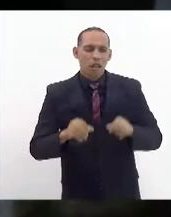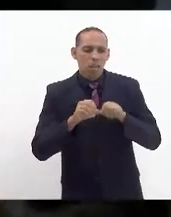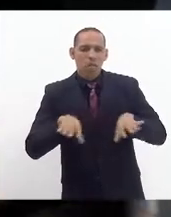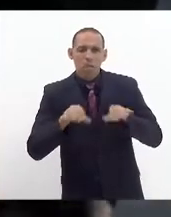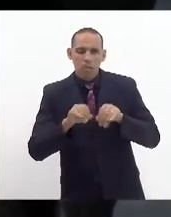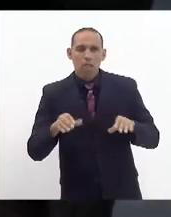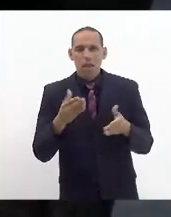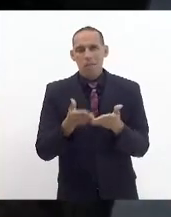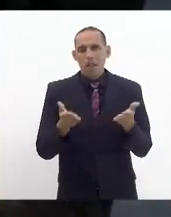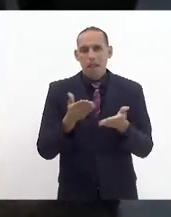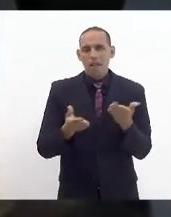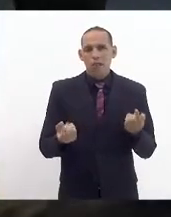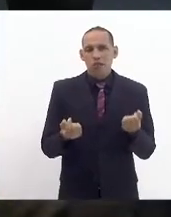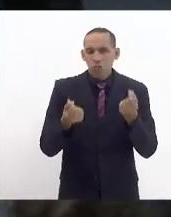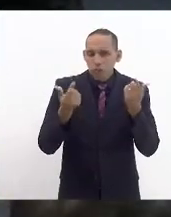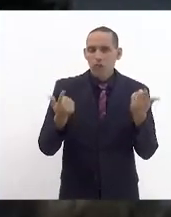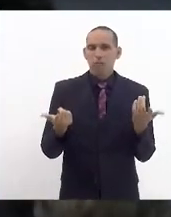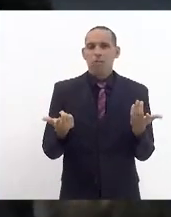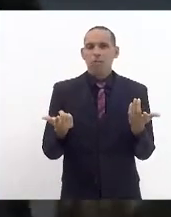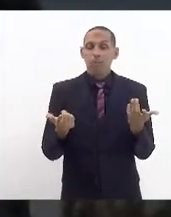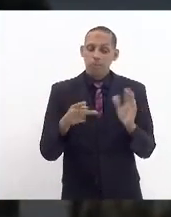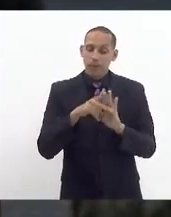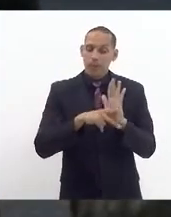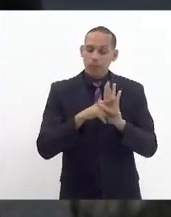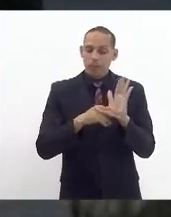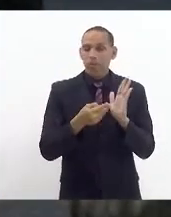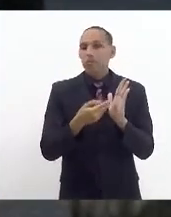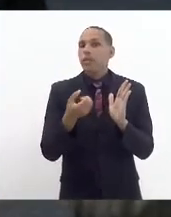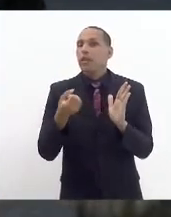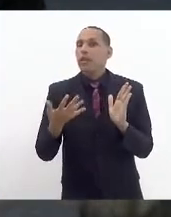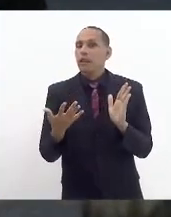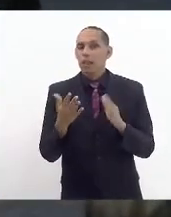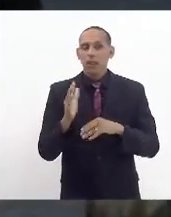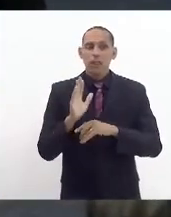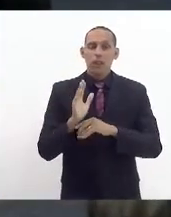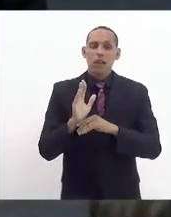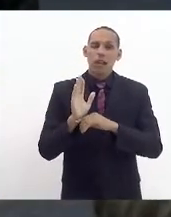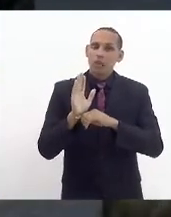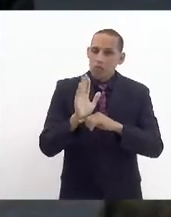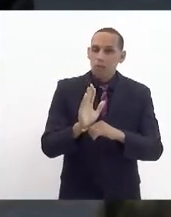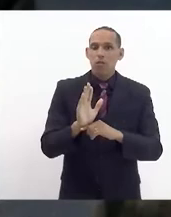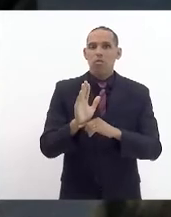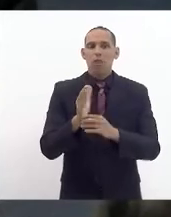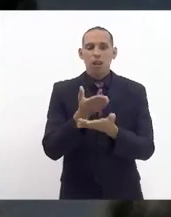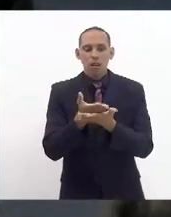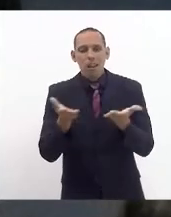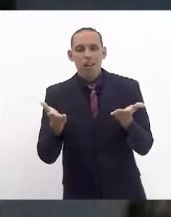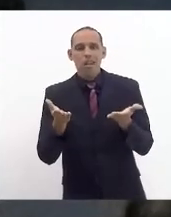venham estar tendo nesse momento. E o projeto é justamente para a gente ajudá-los a reparar